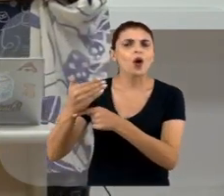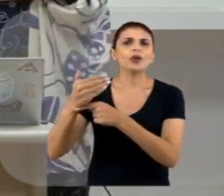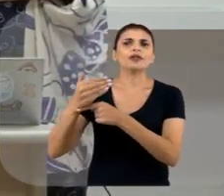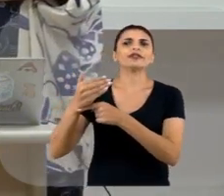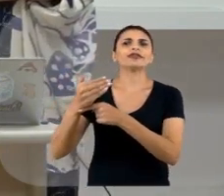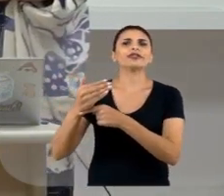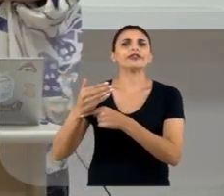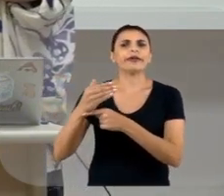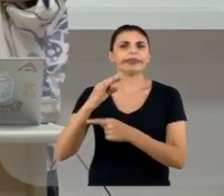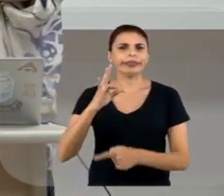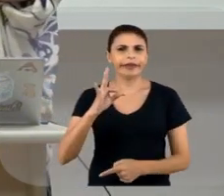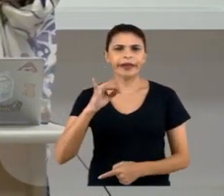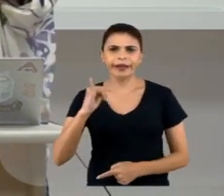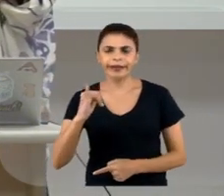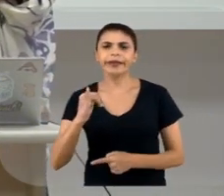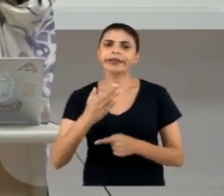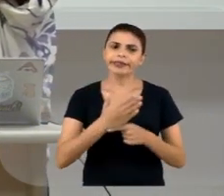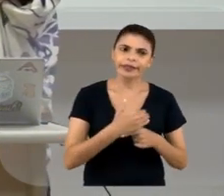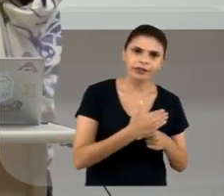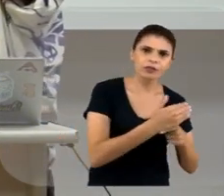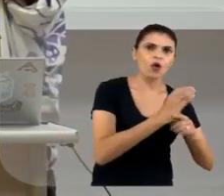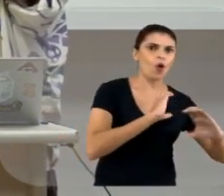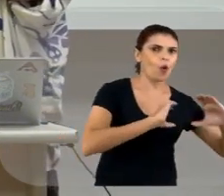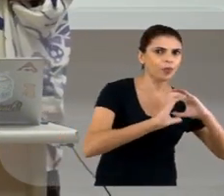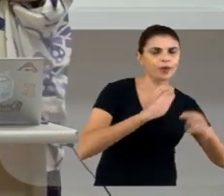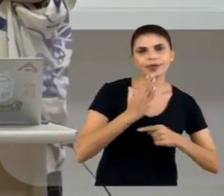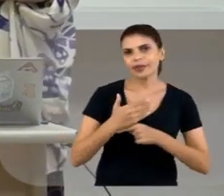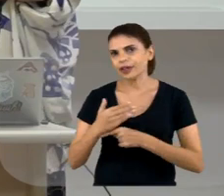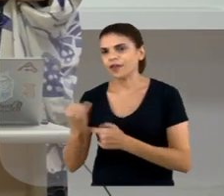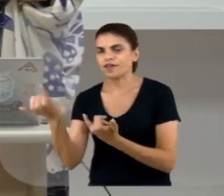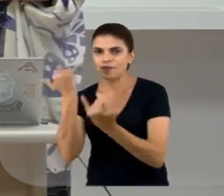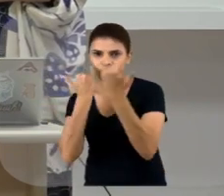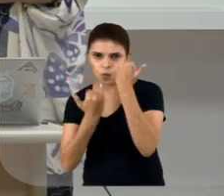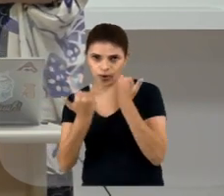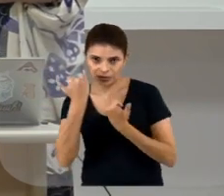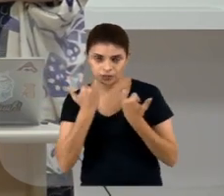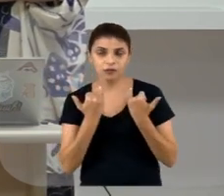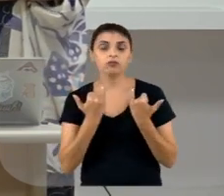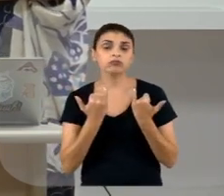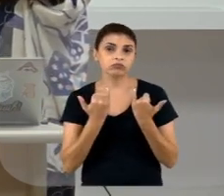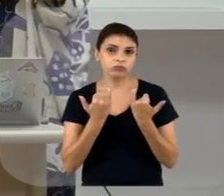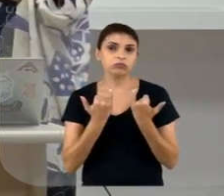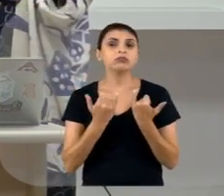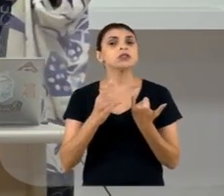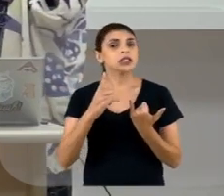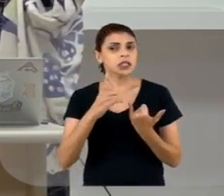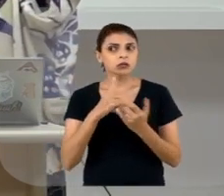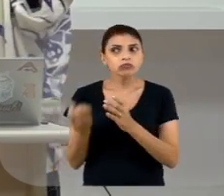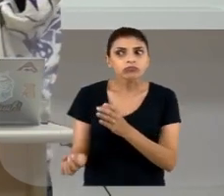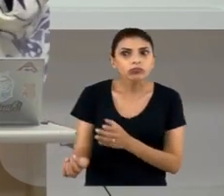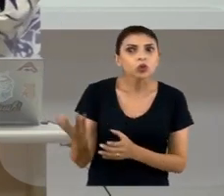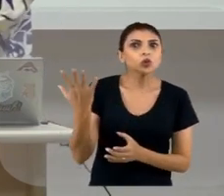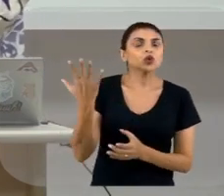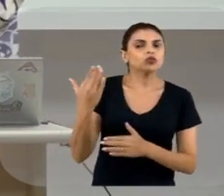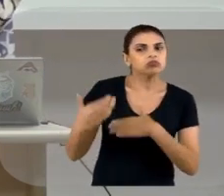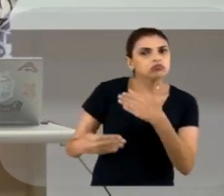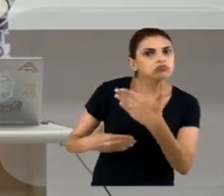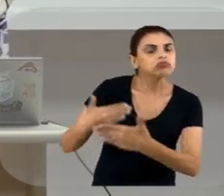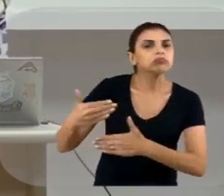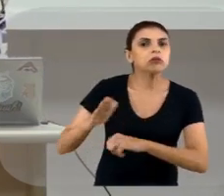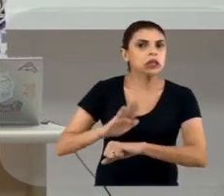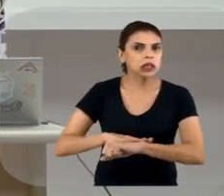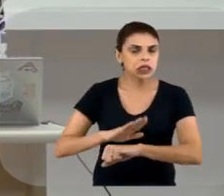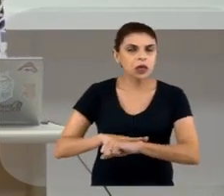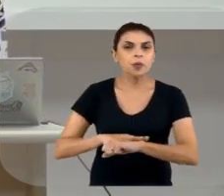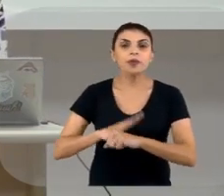de informação e comunicação, né, que agora também tem surgido um novo termo,